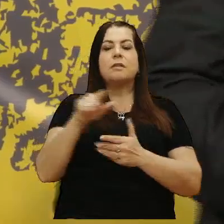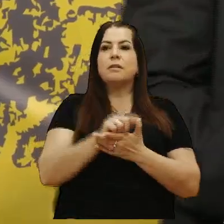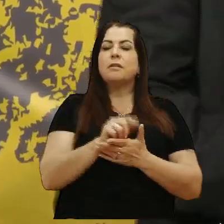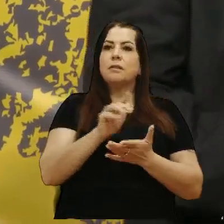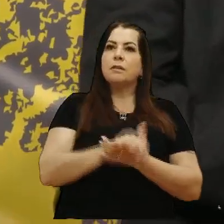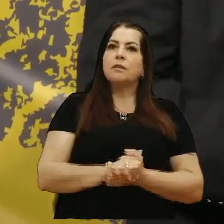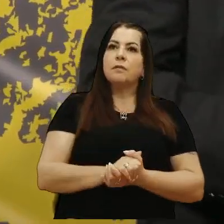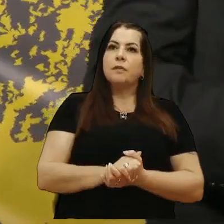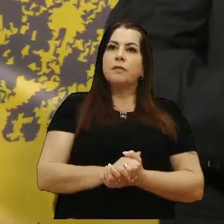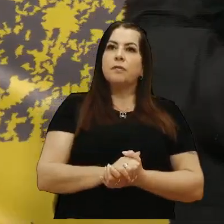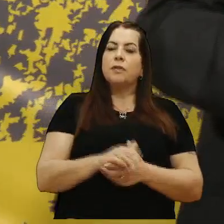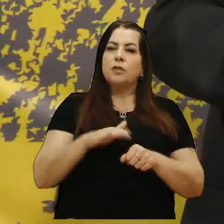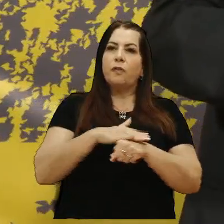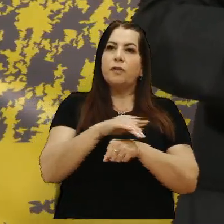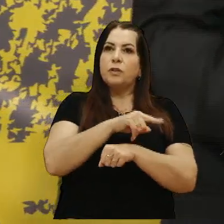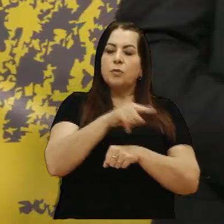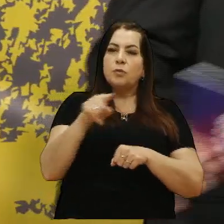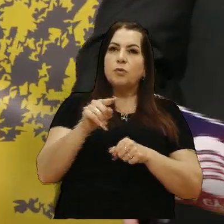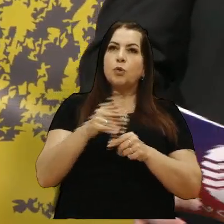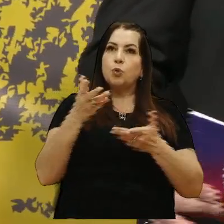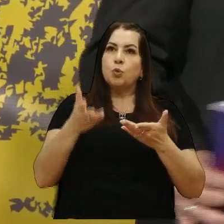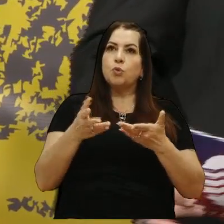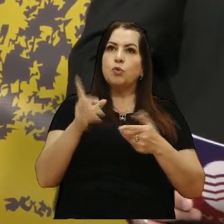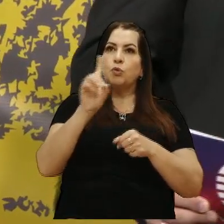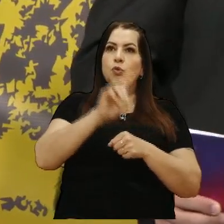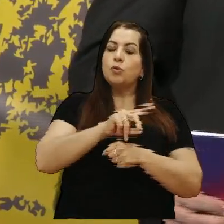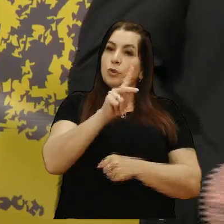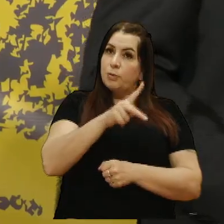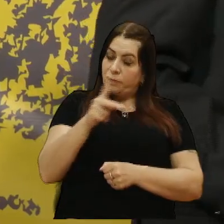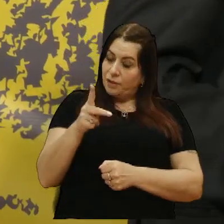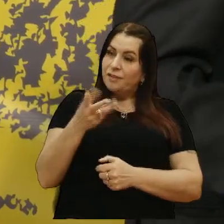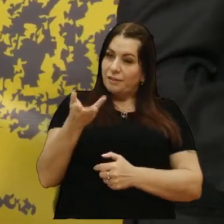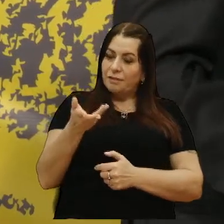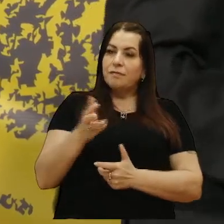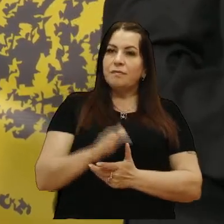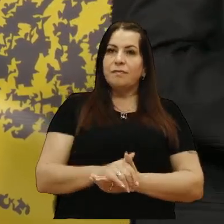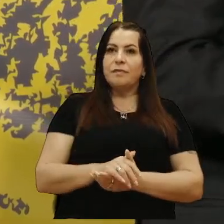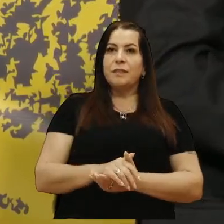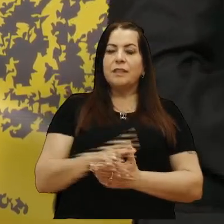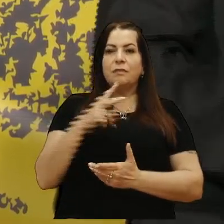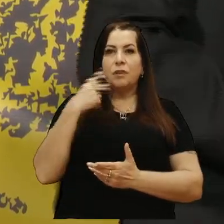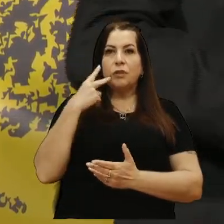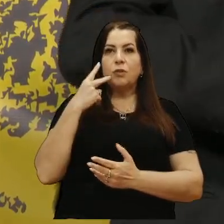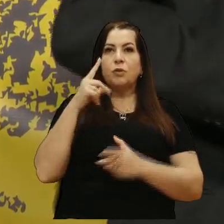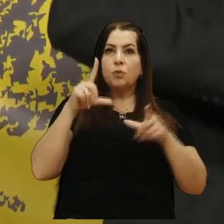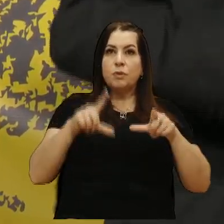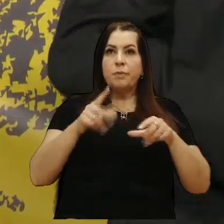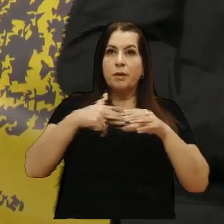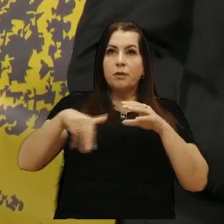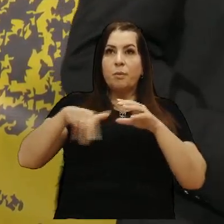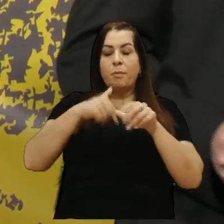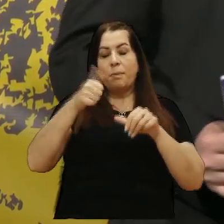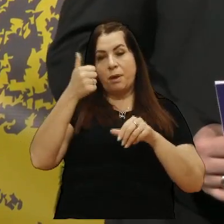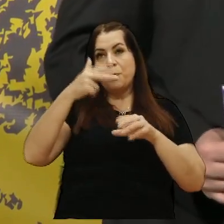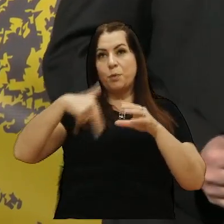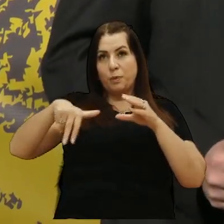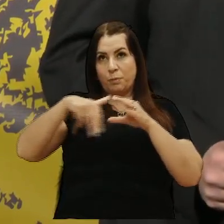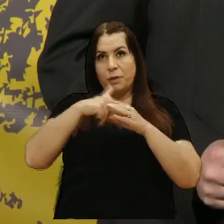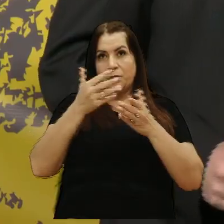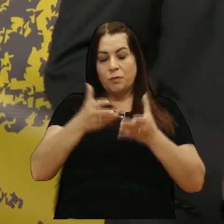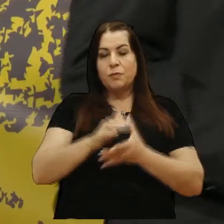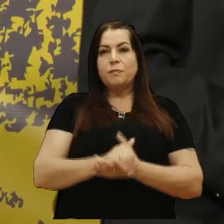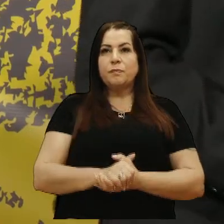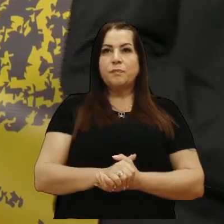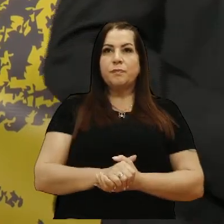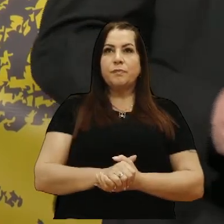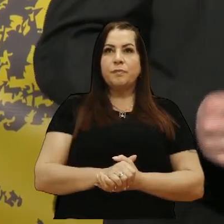Falar aqui com a gente hoje no Dia dos Professores, né, vereador? O senhor no seu espaço, do seu primeiro espaço do Grande Expediente